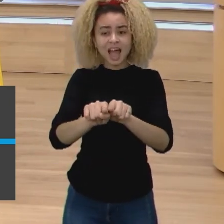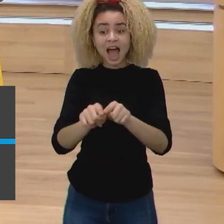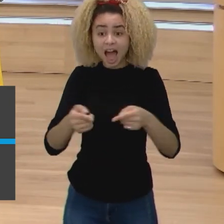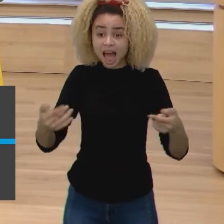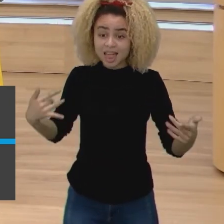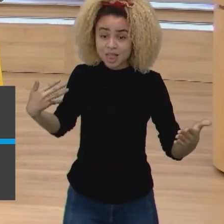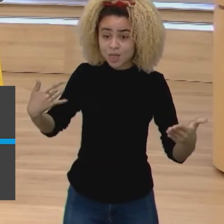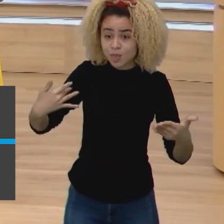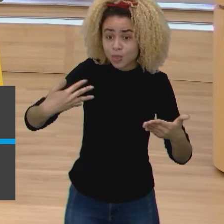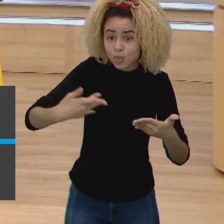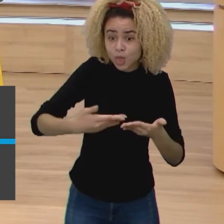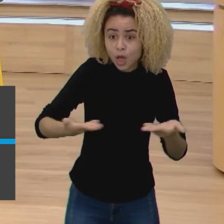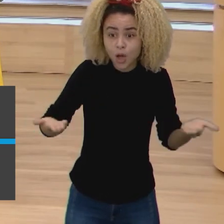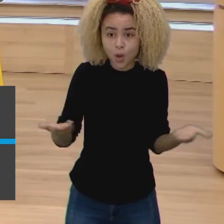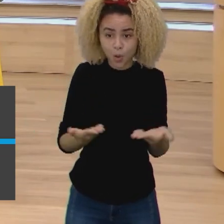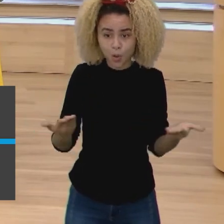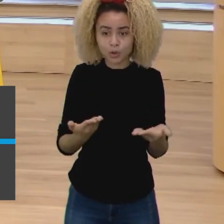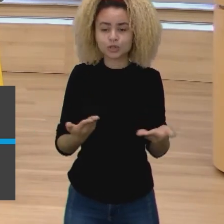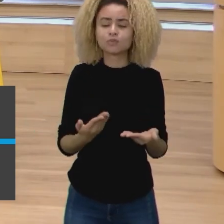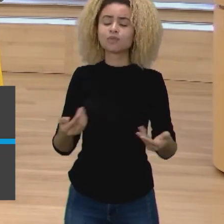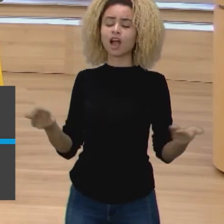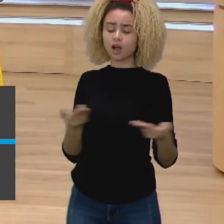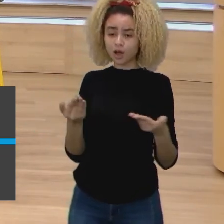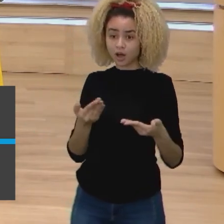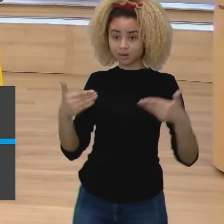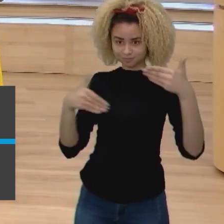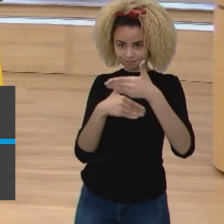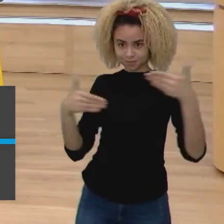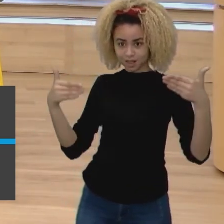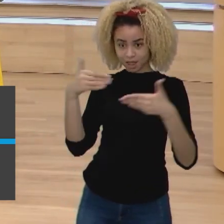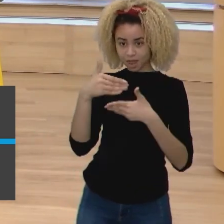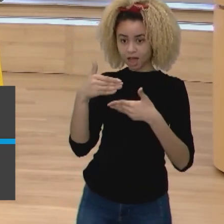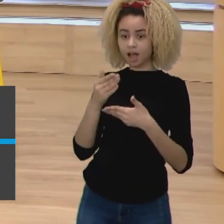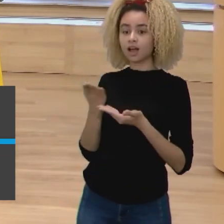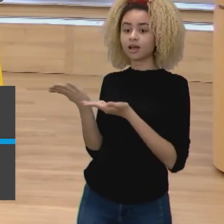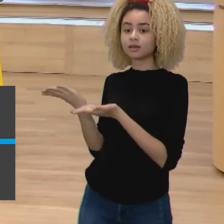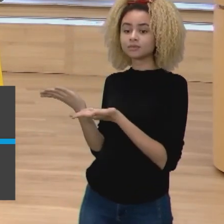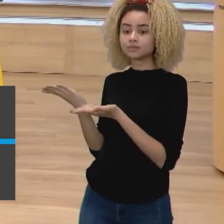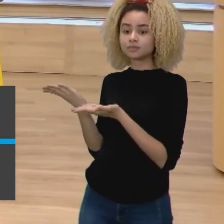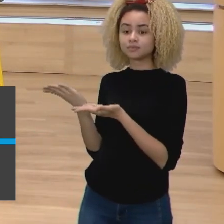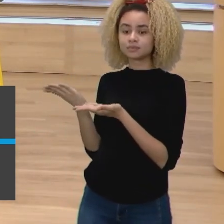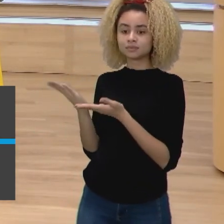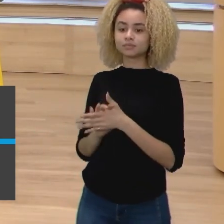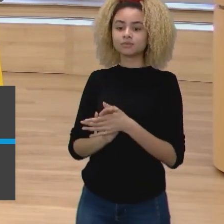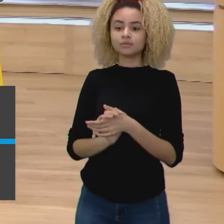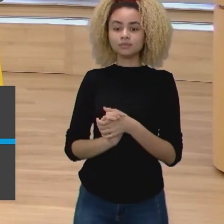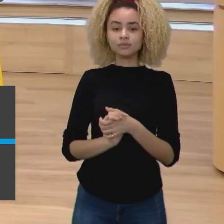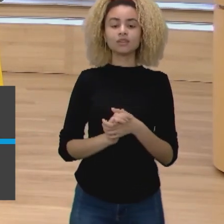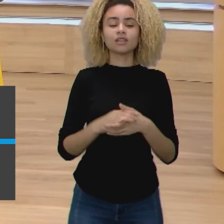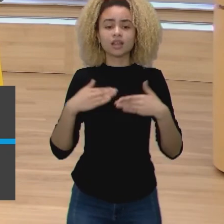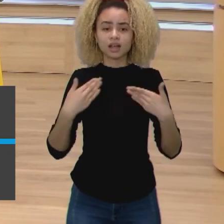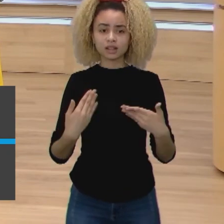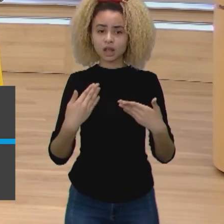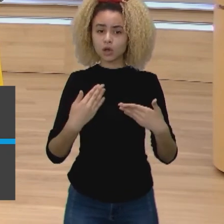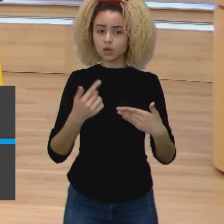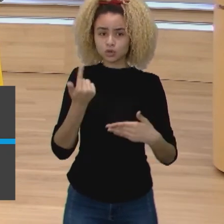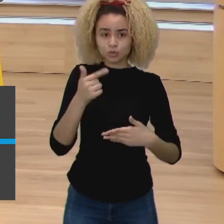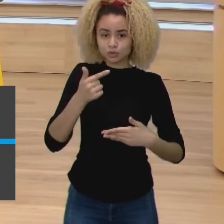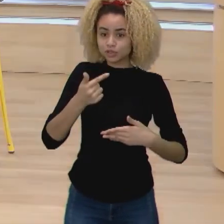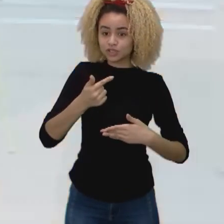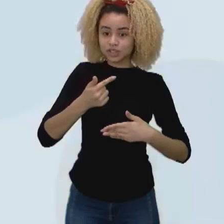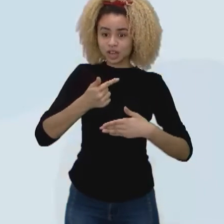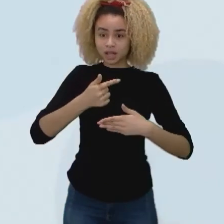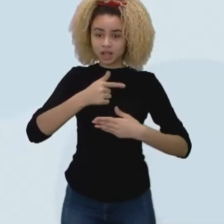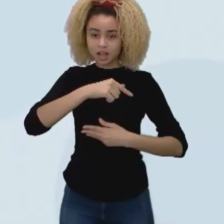de hoje, né? Então, eu vou passar aqui o slide. Com o Taylorismo e o Fordismo, não havia um grande envolvimento do trabalhador com a empresa